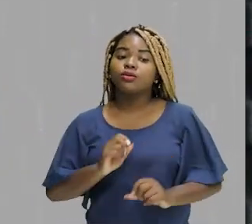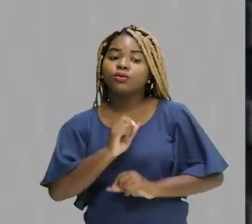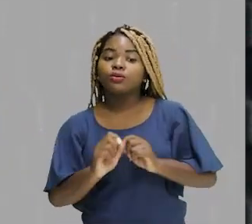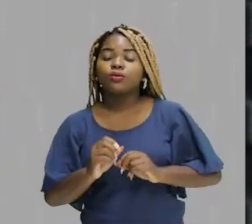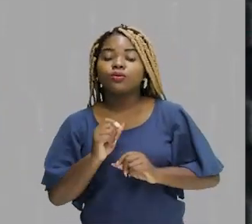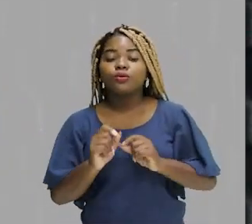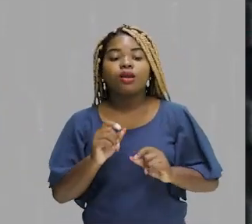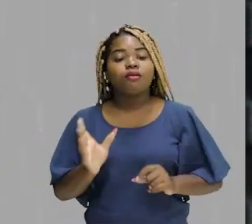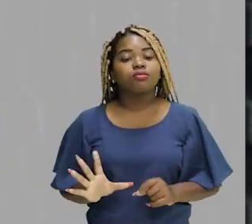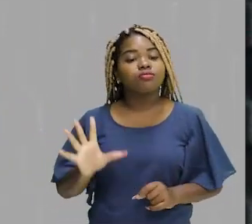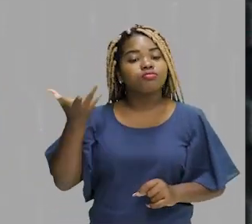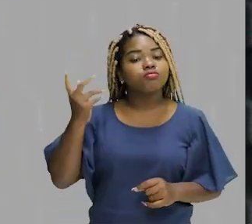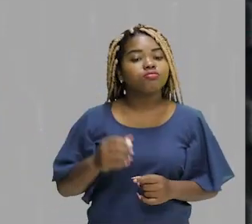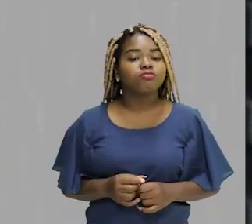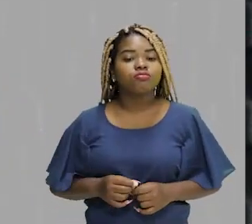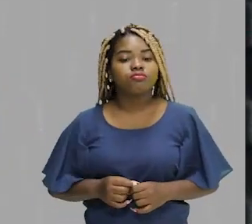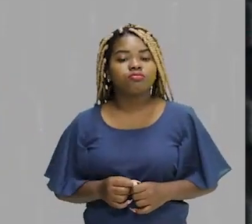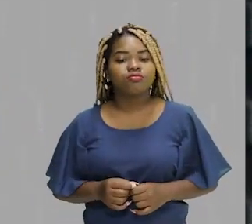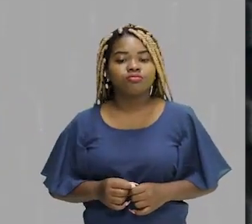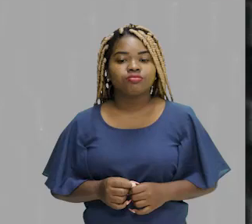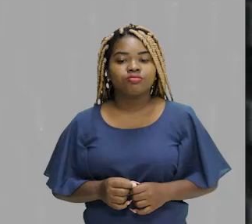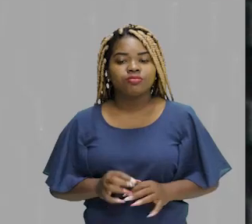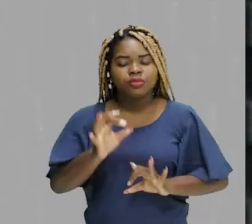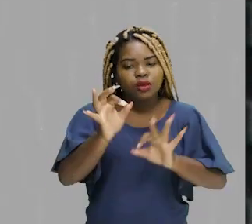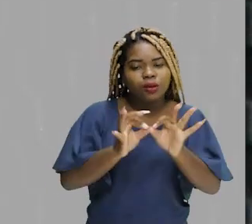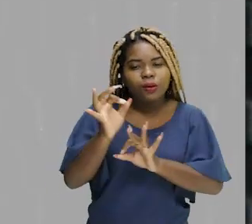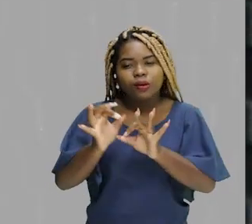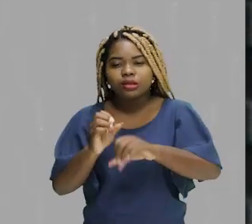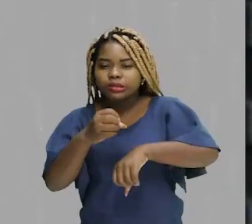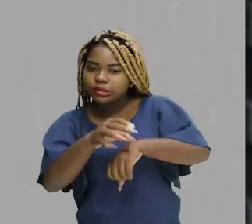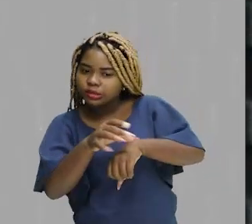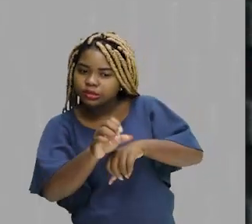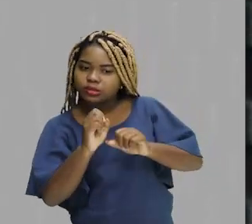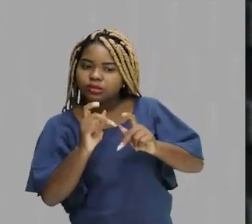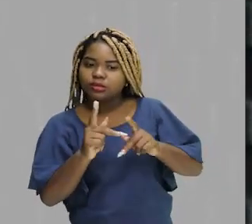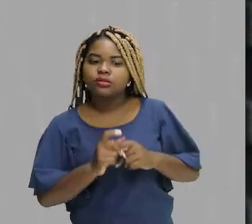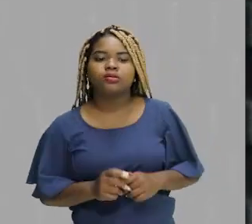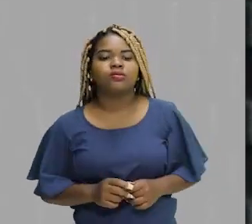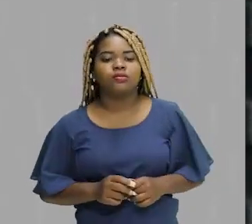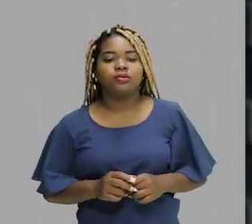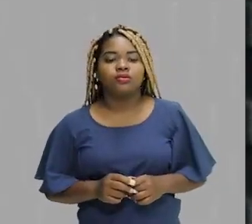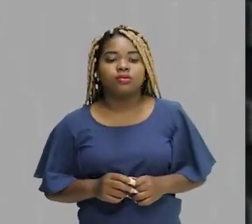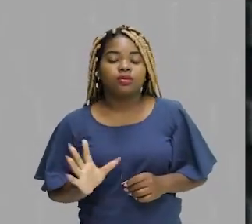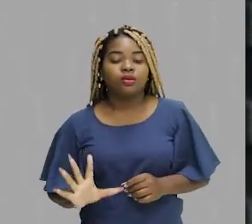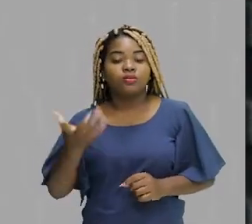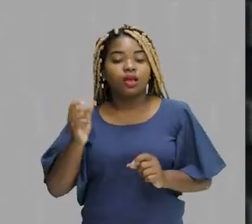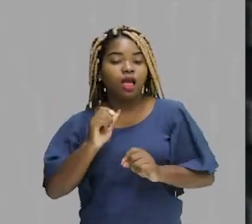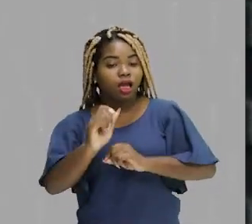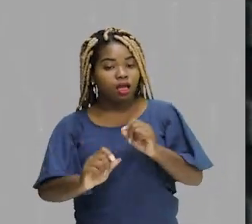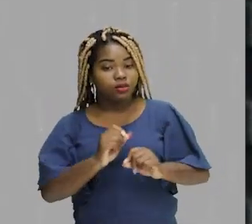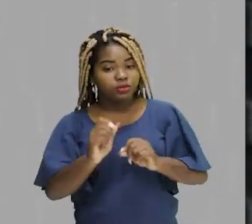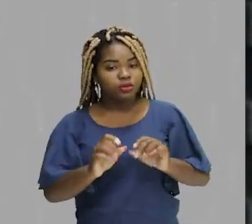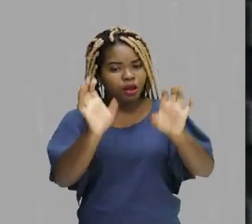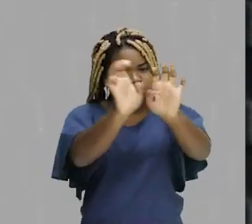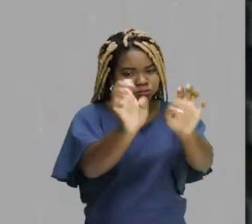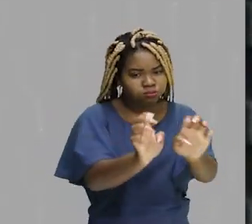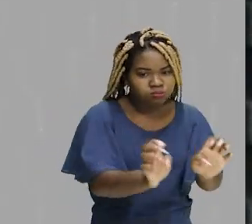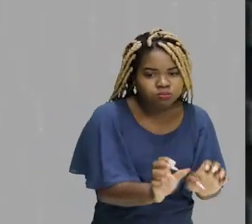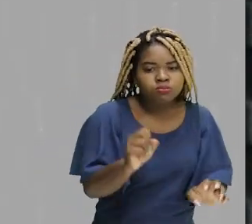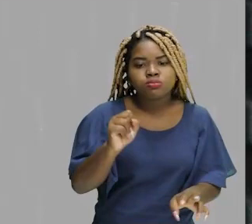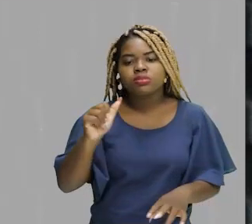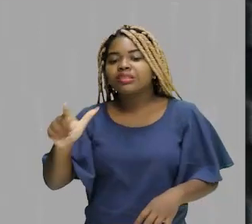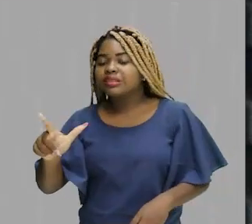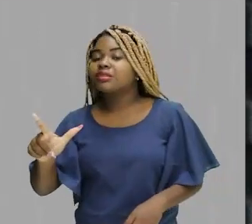a um macete que nos permite a formulação da estrutura do sal,